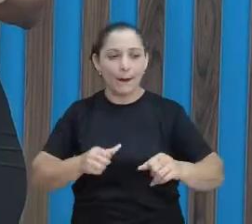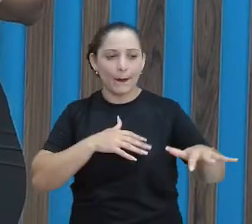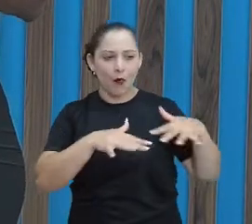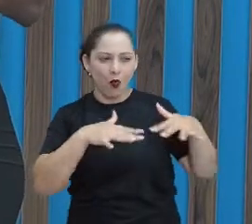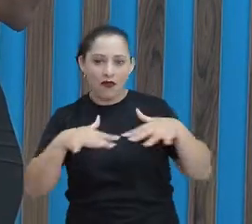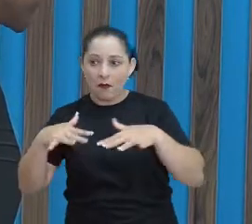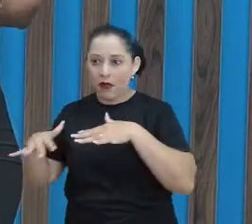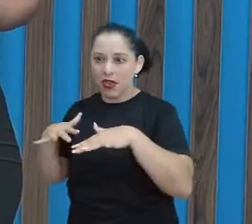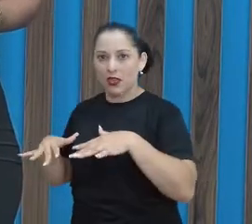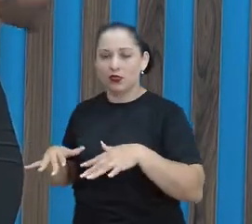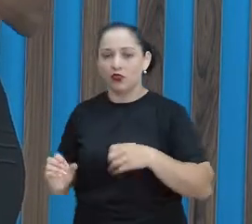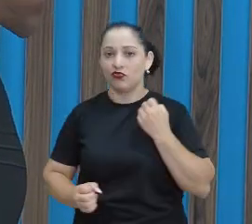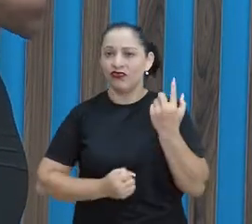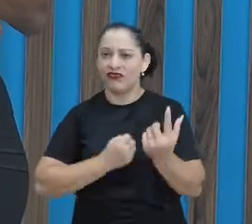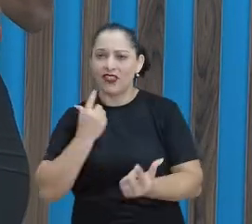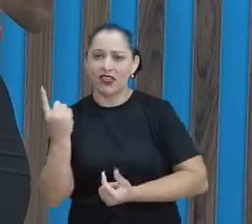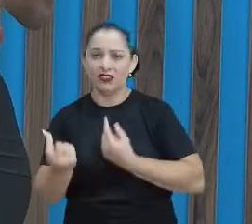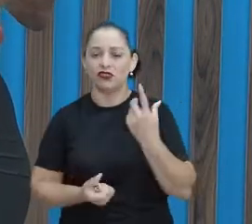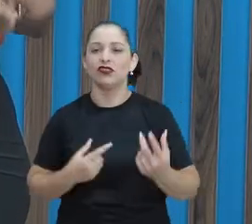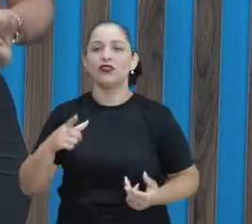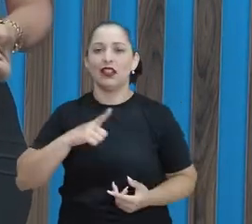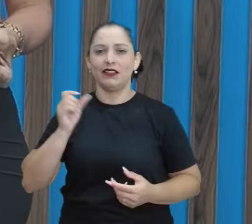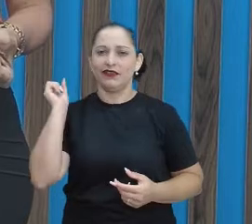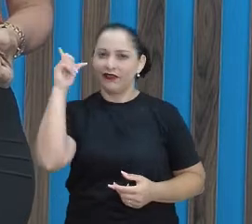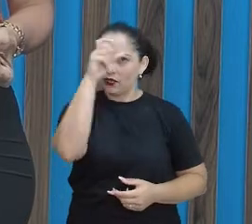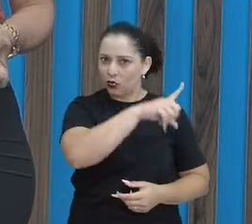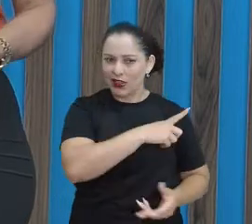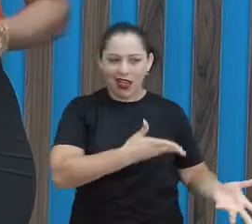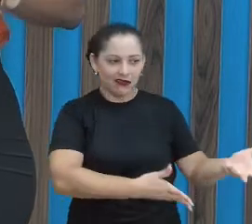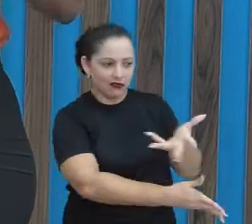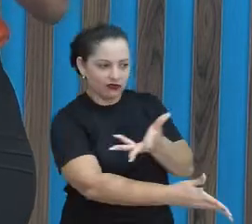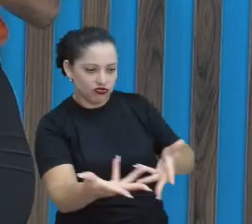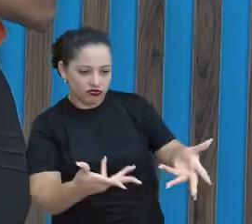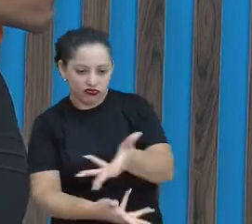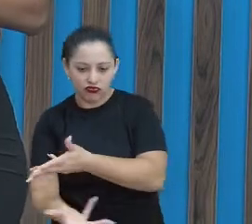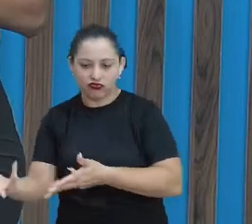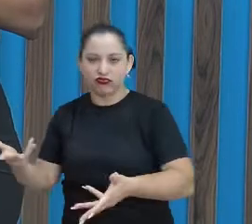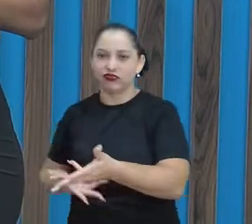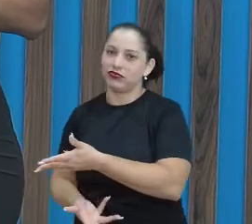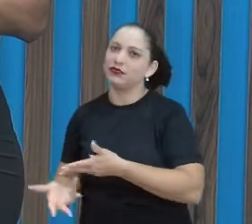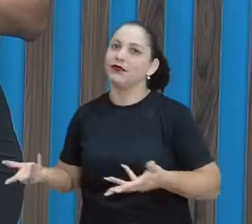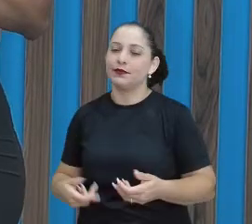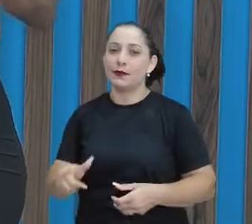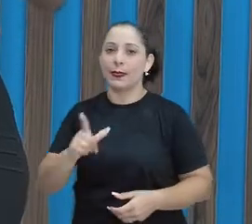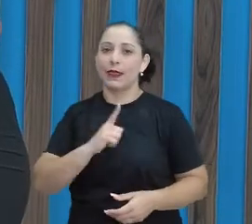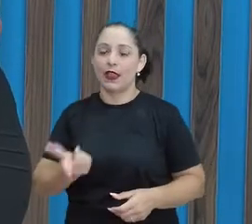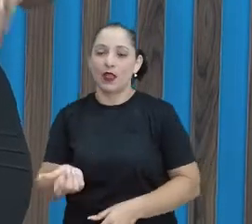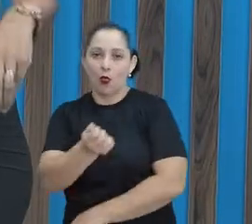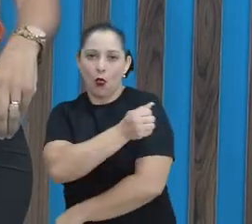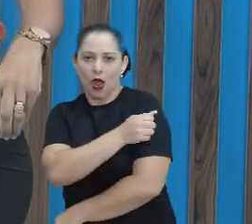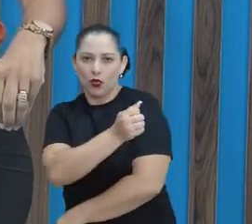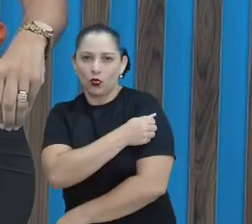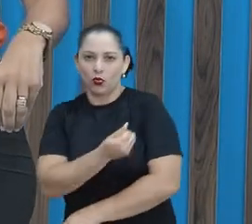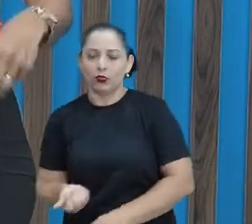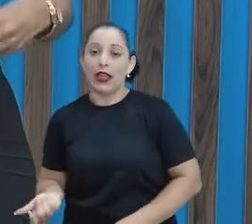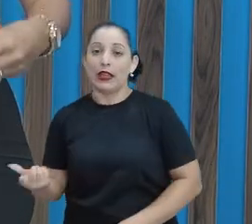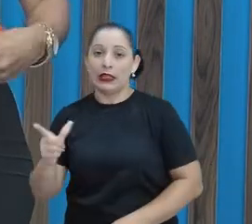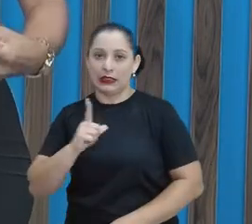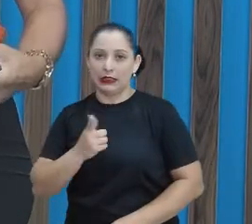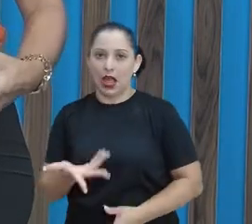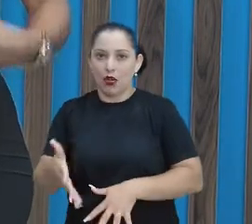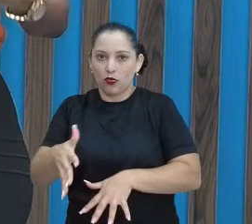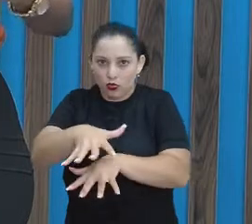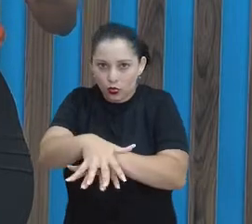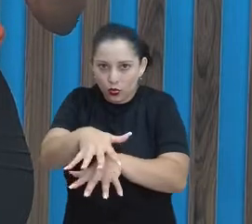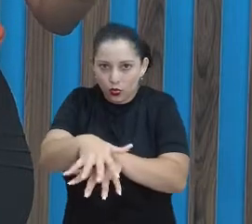com muita dificuldade de interagir com alguns objetos. Então, se a gente tem um estudante inserido, né, na nossa sala